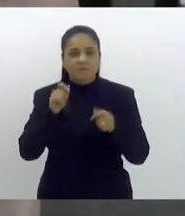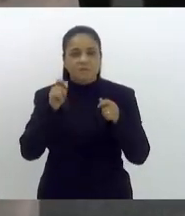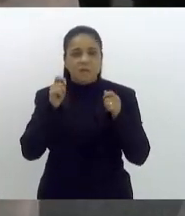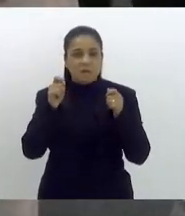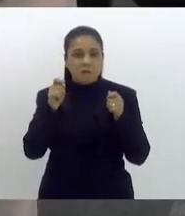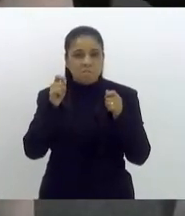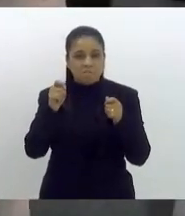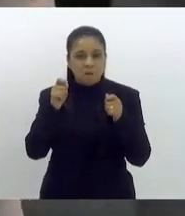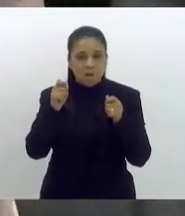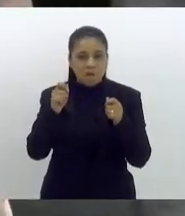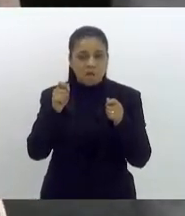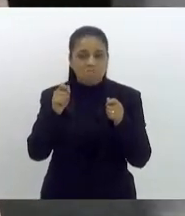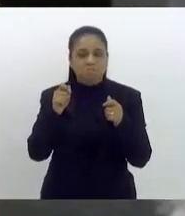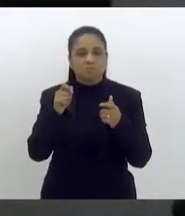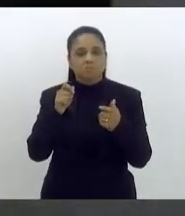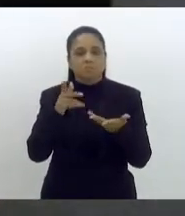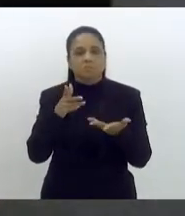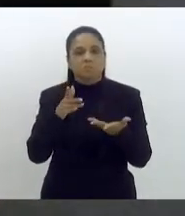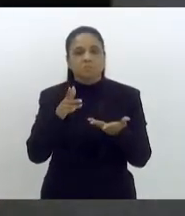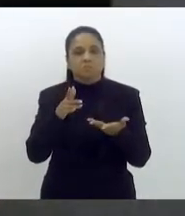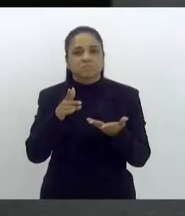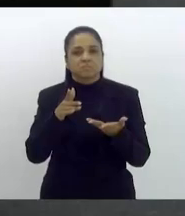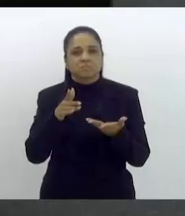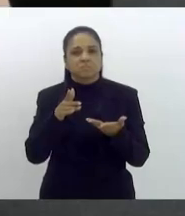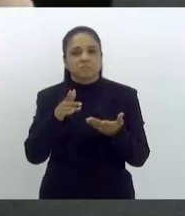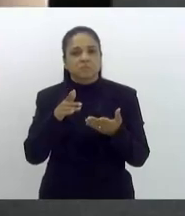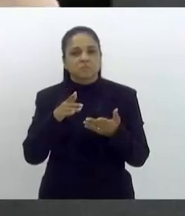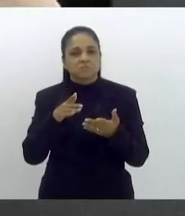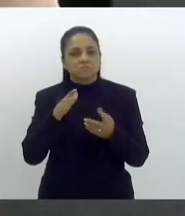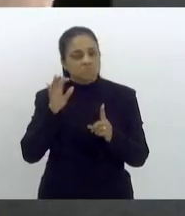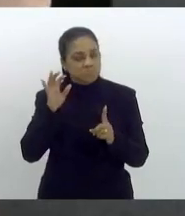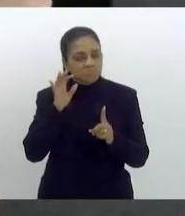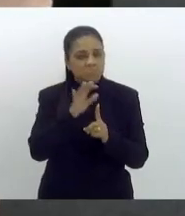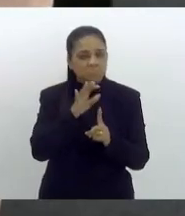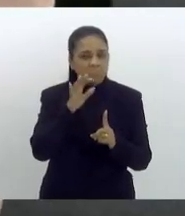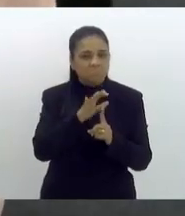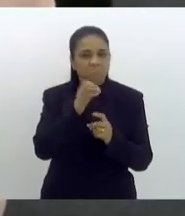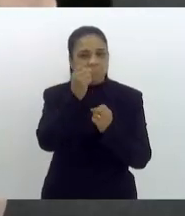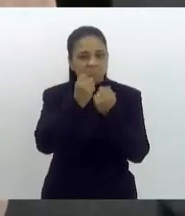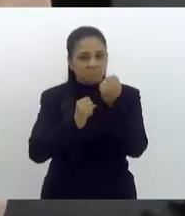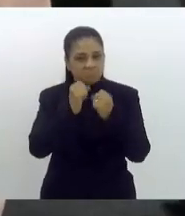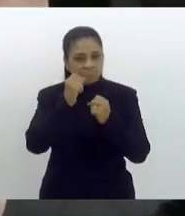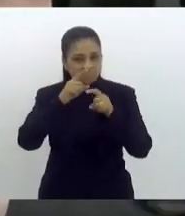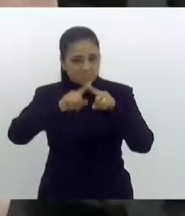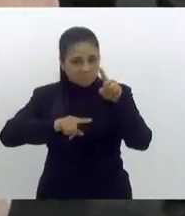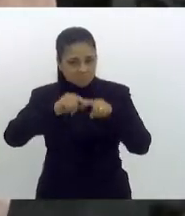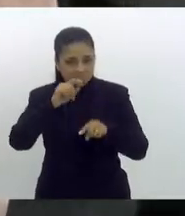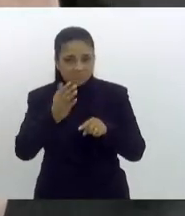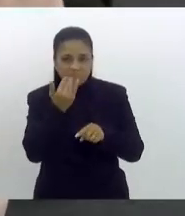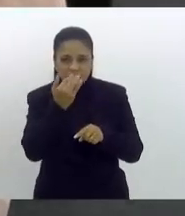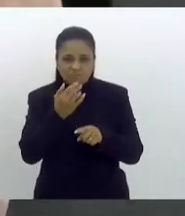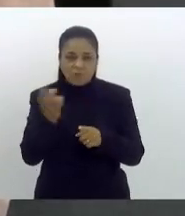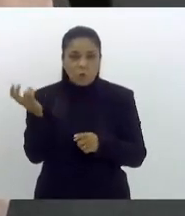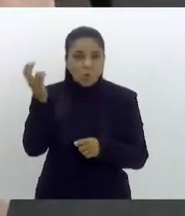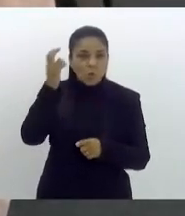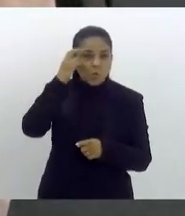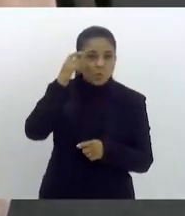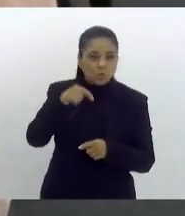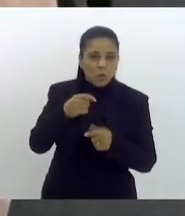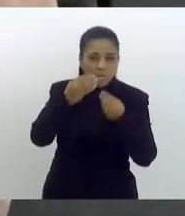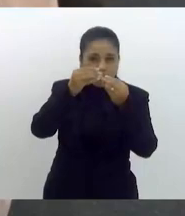constante que empurra esse gêneros Ultra processados e que cria uma cultura que vai